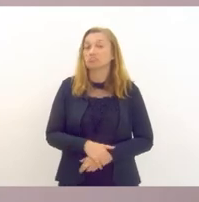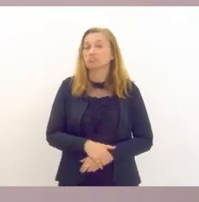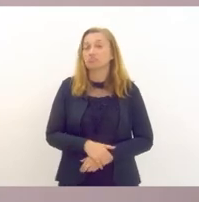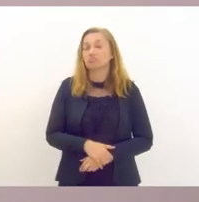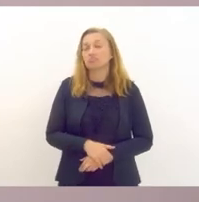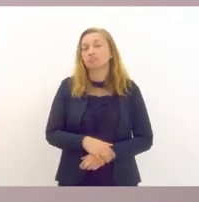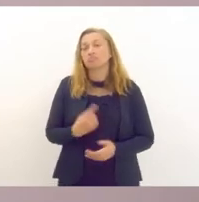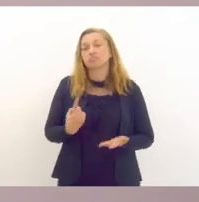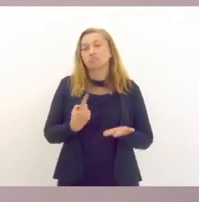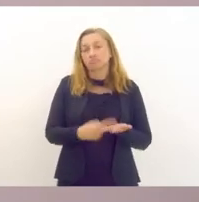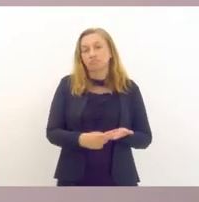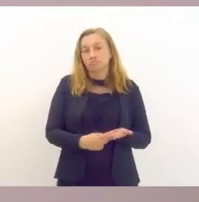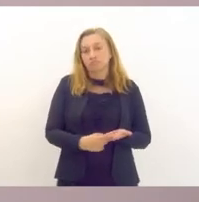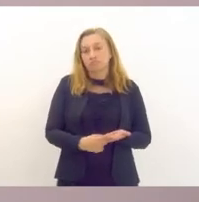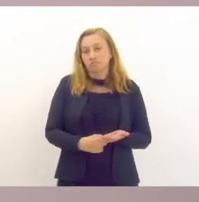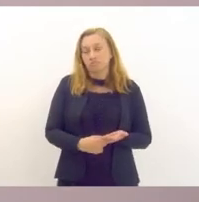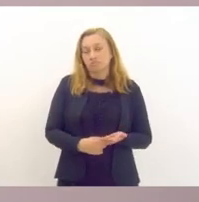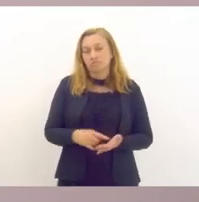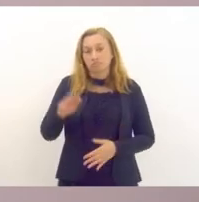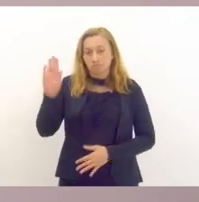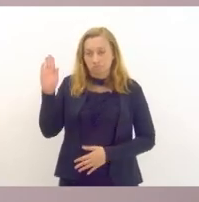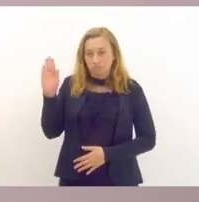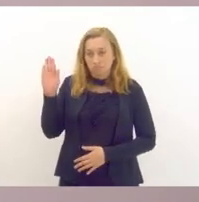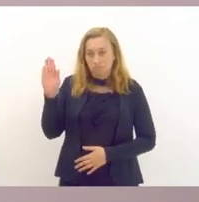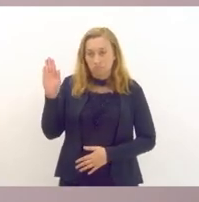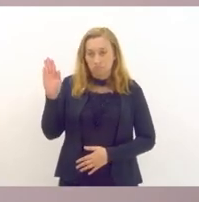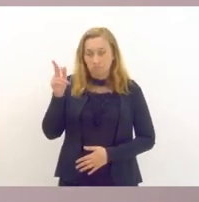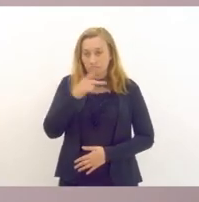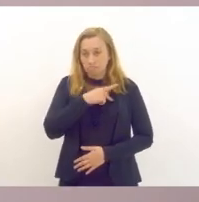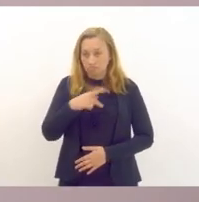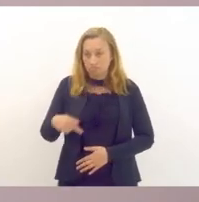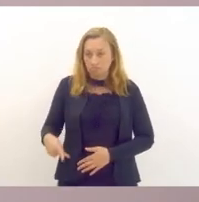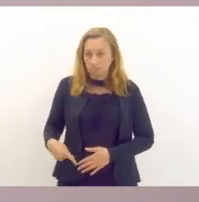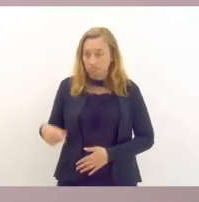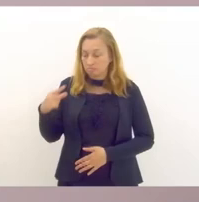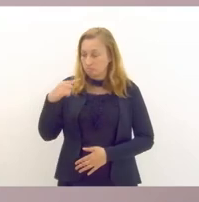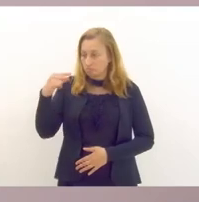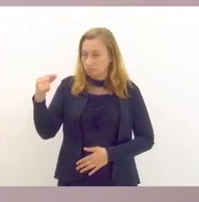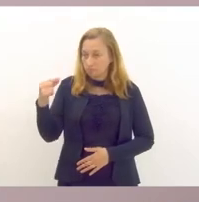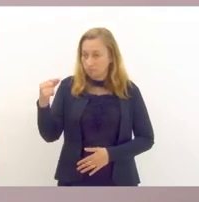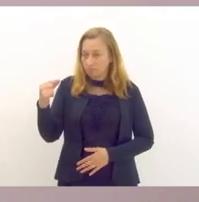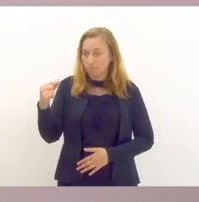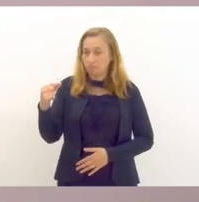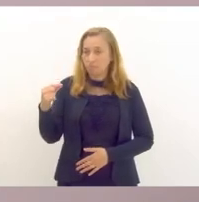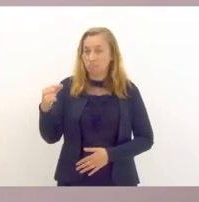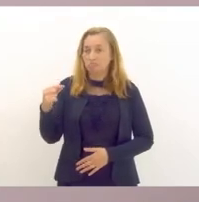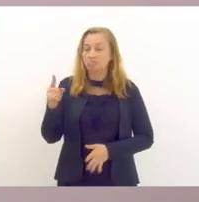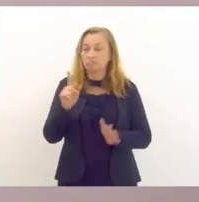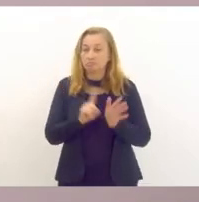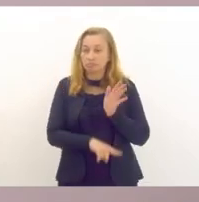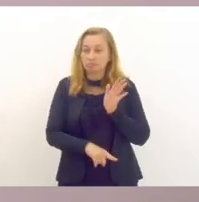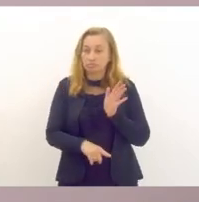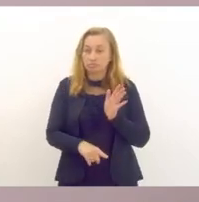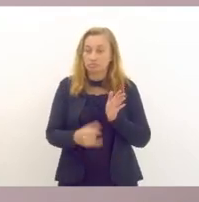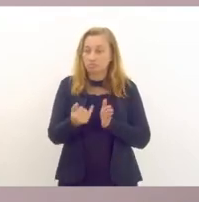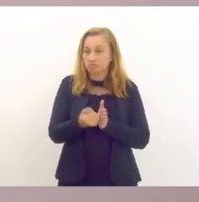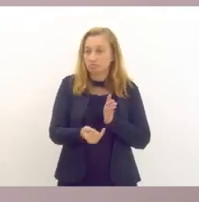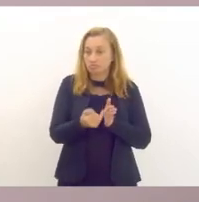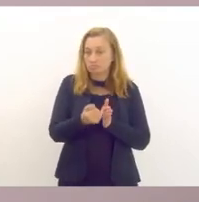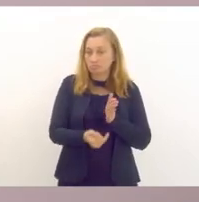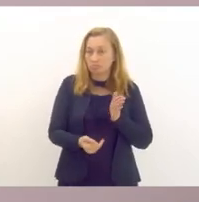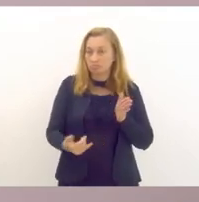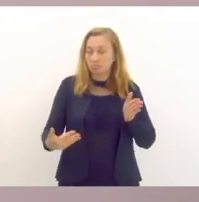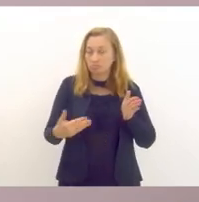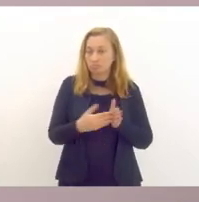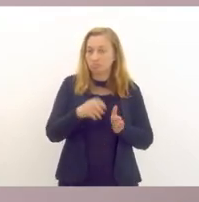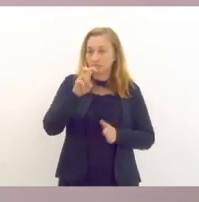o compromisso de campanha do presidente eleito de reduzir de zerar o imposto de renda até para quem ganha até